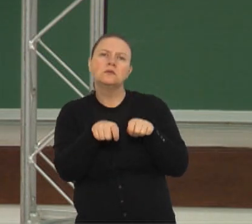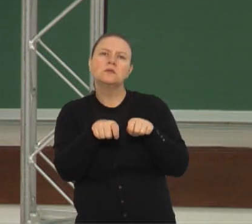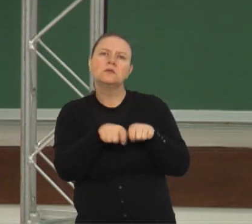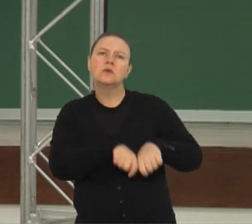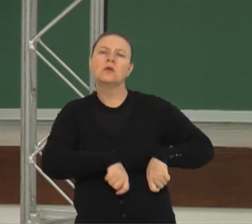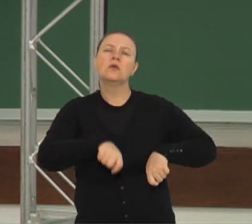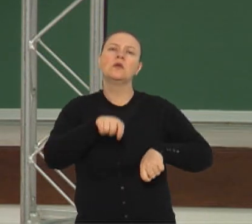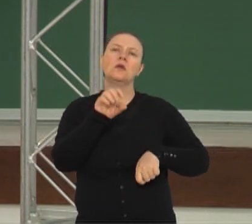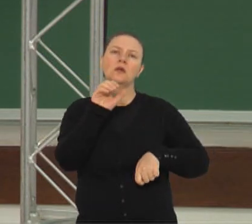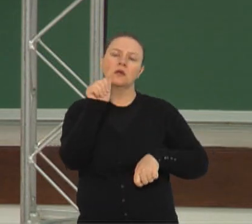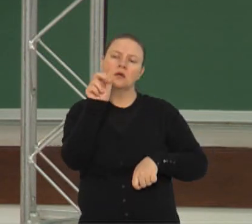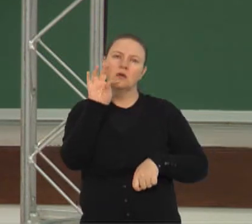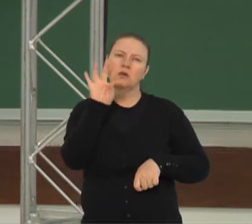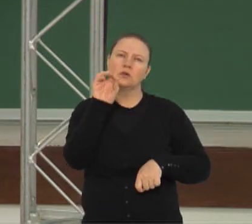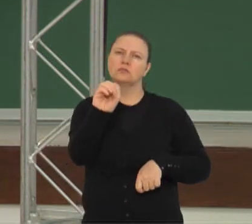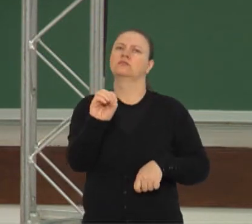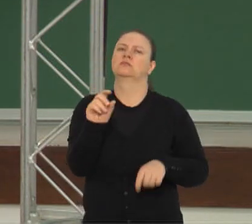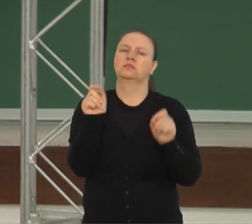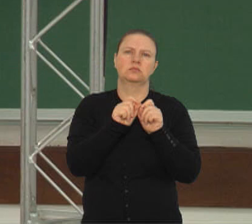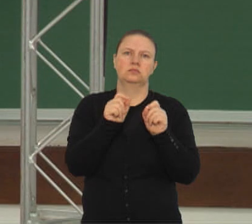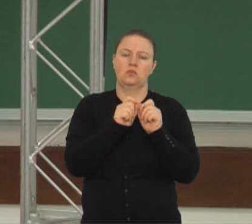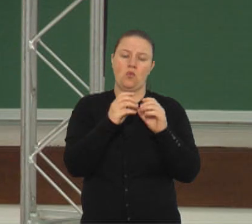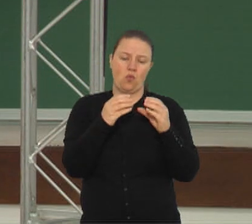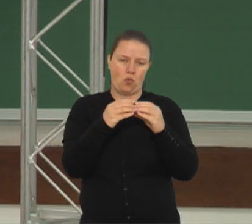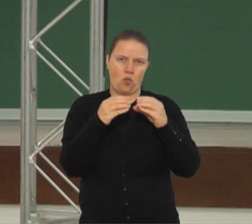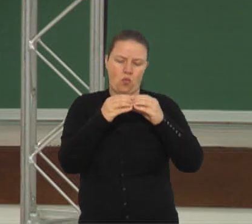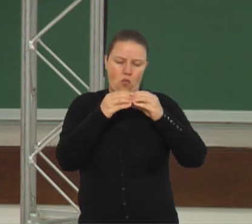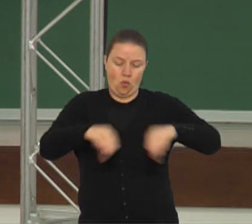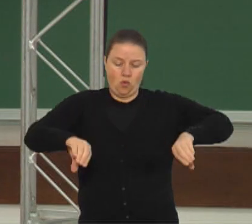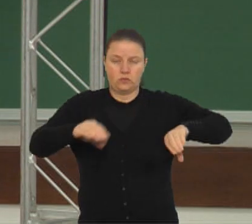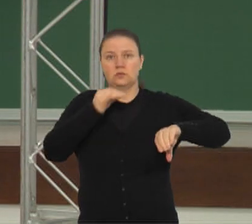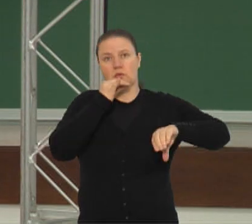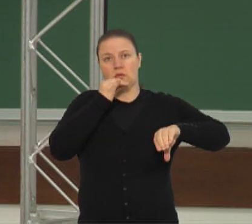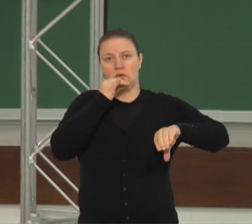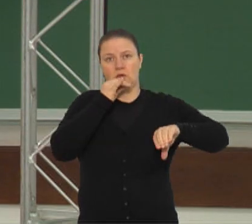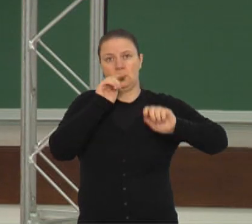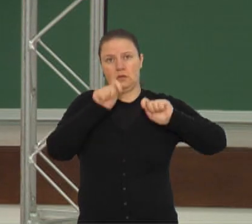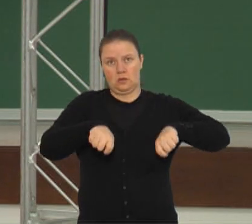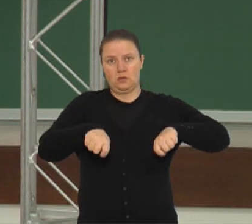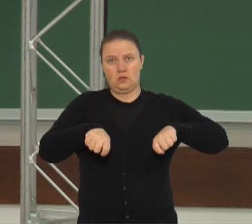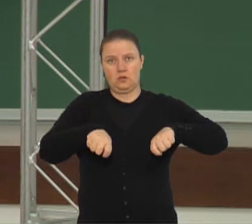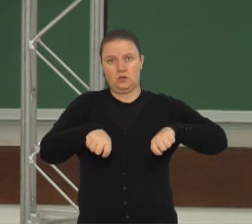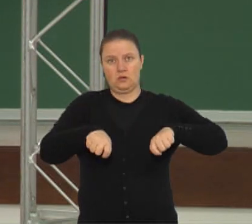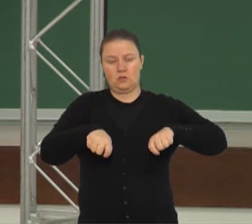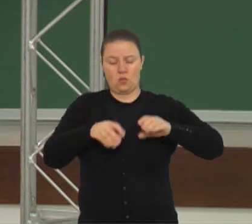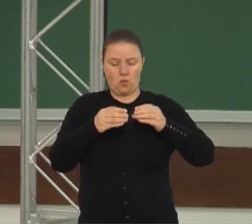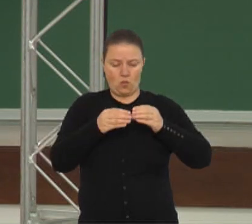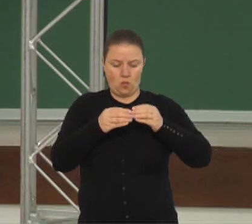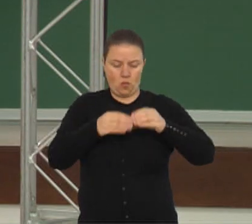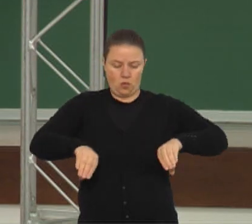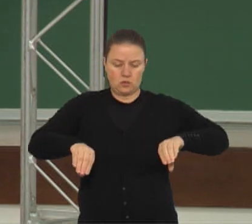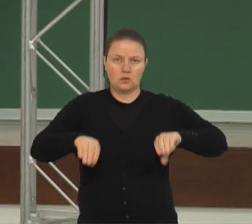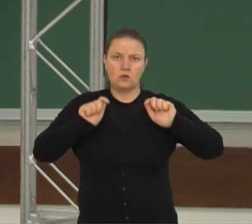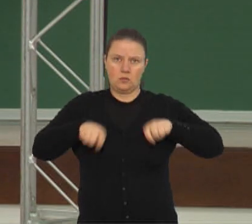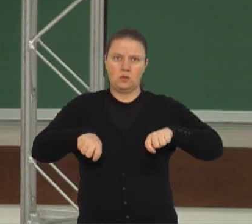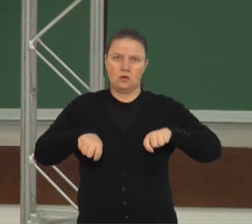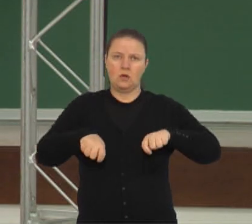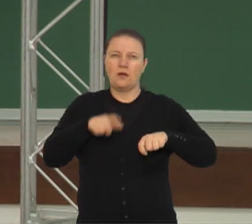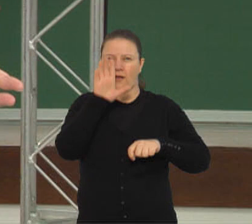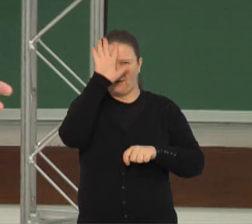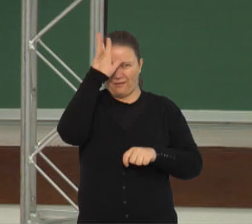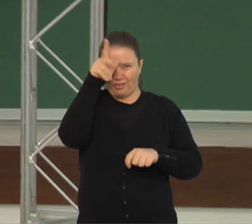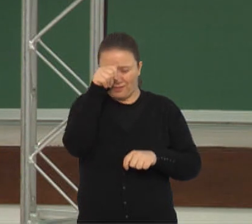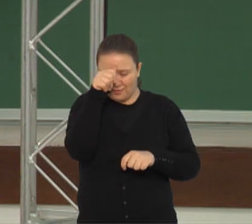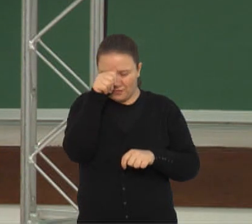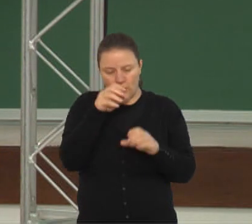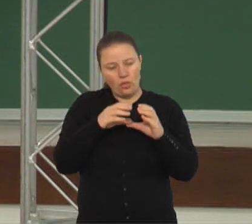ovo, ele tem potência de ser muitas coisas. Ele pode ser chocado e virar um pintinho, mas ele pode ser quebrado